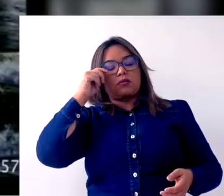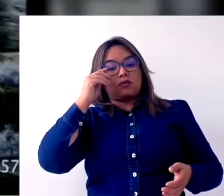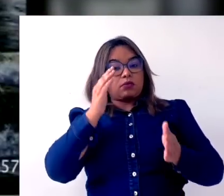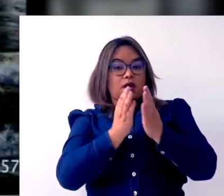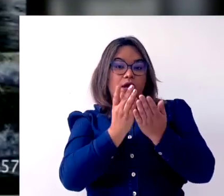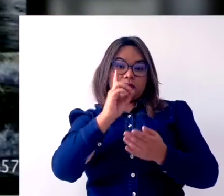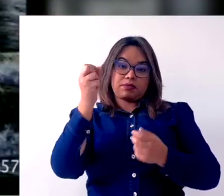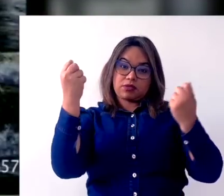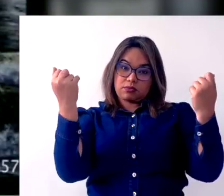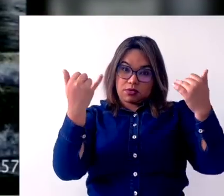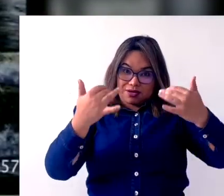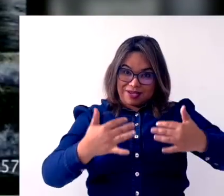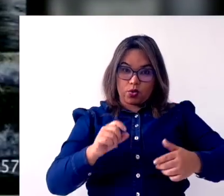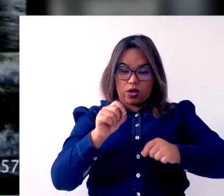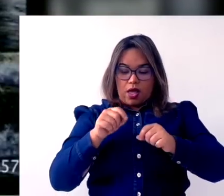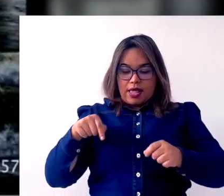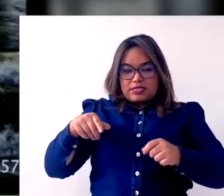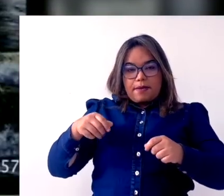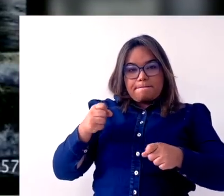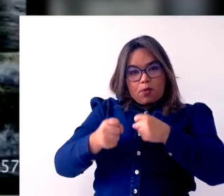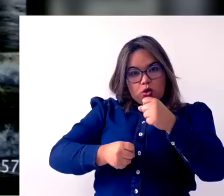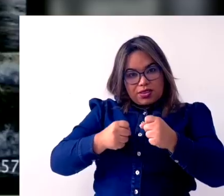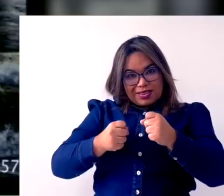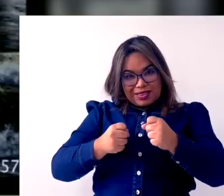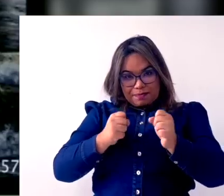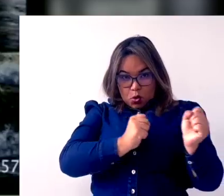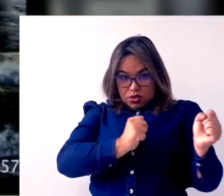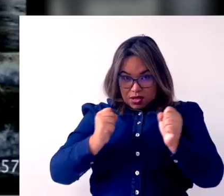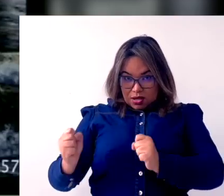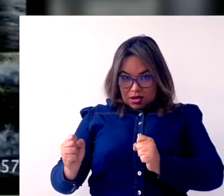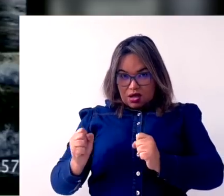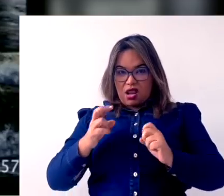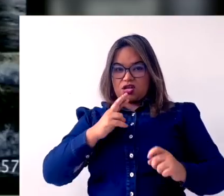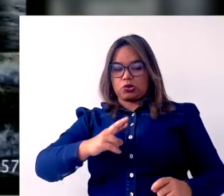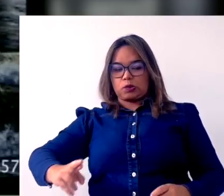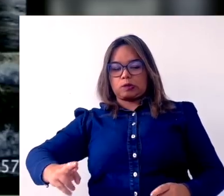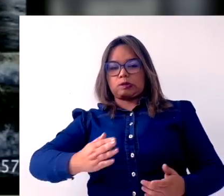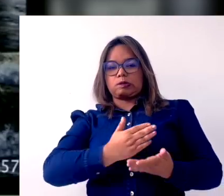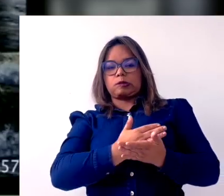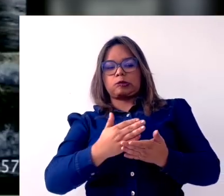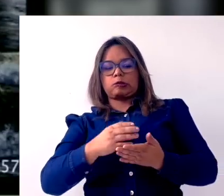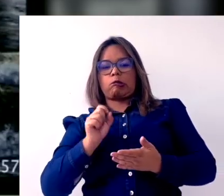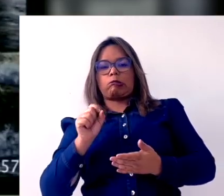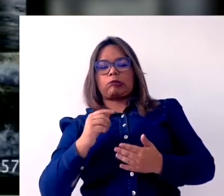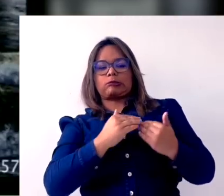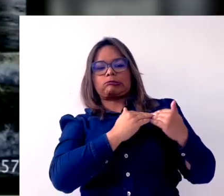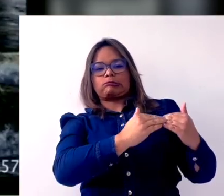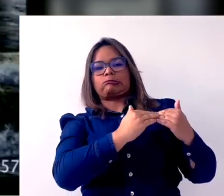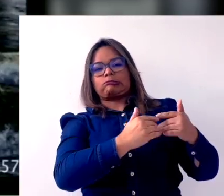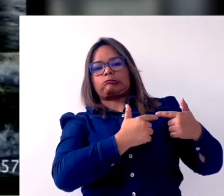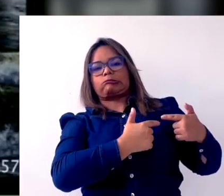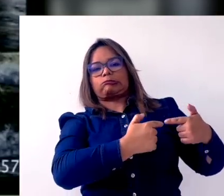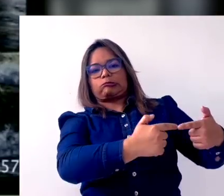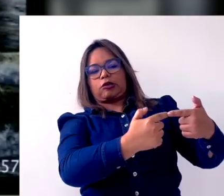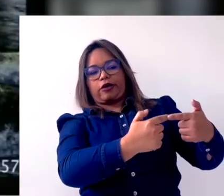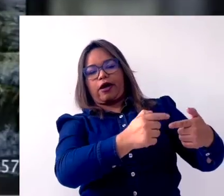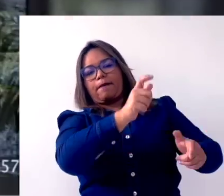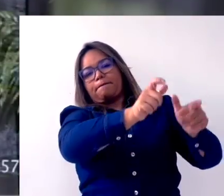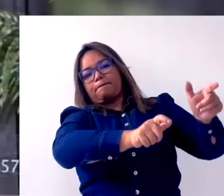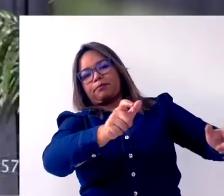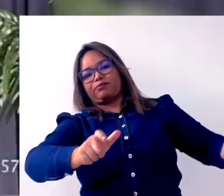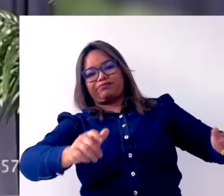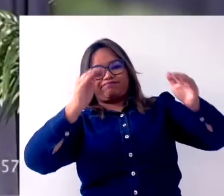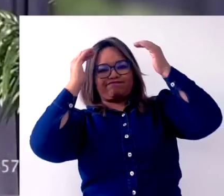diz, e lhe foi concedido fazer guerra contra os santos e derrotá-los, e poder lhe foi concedido sobre todas as tribos